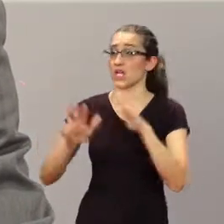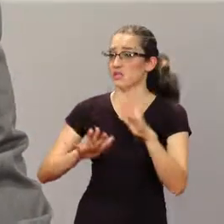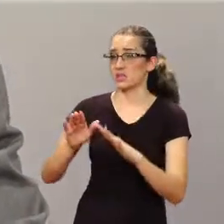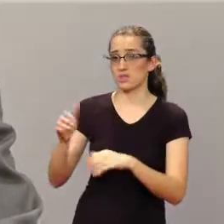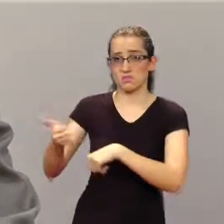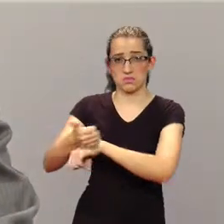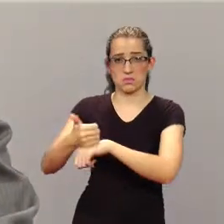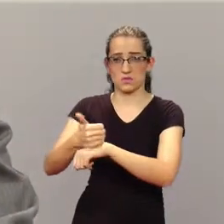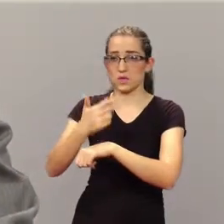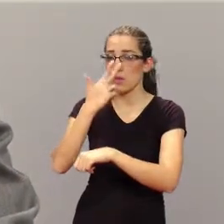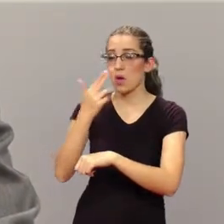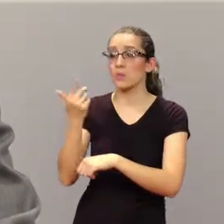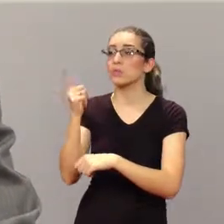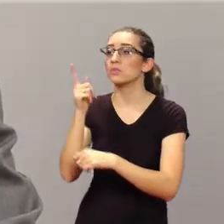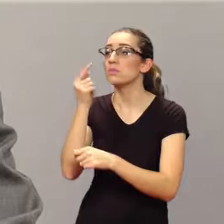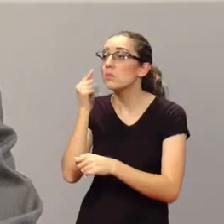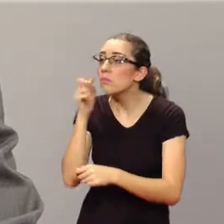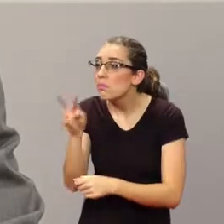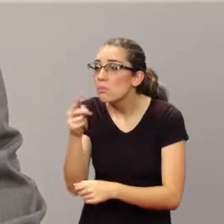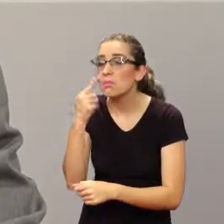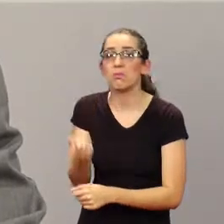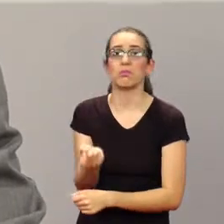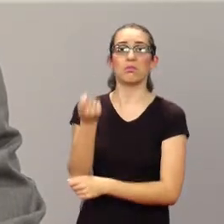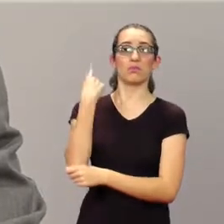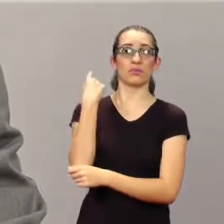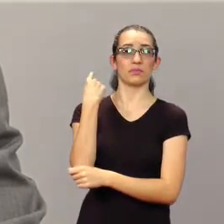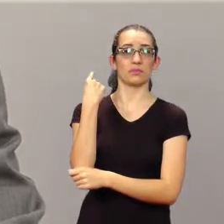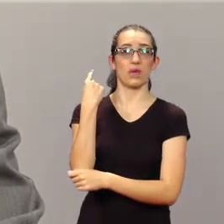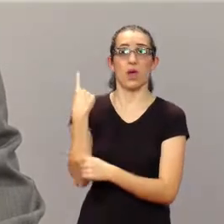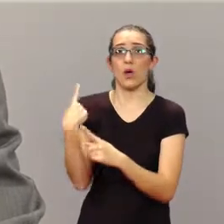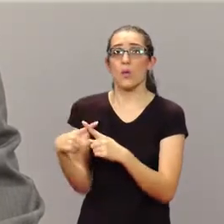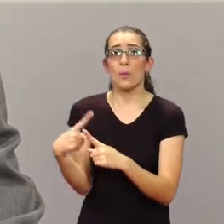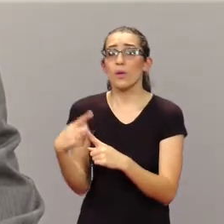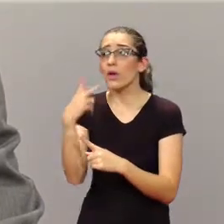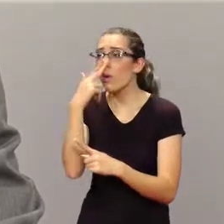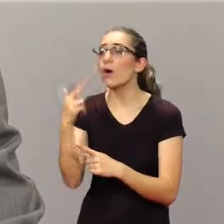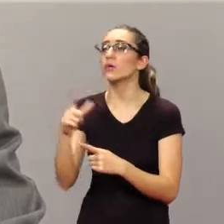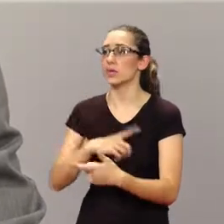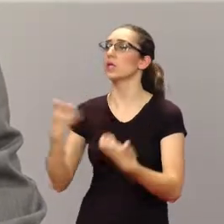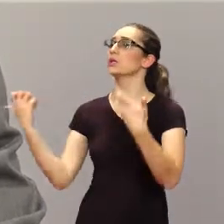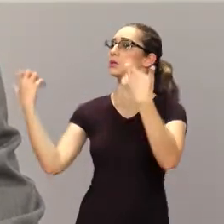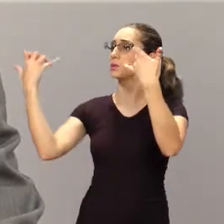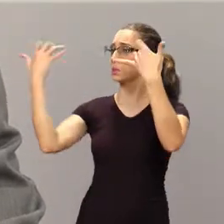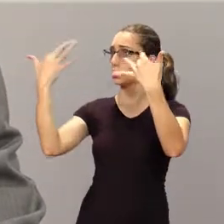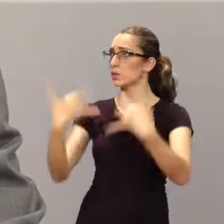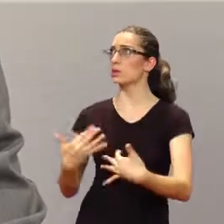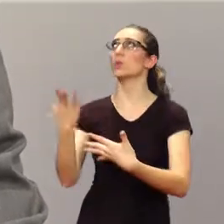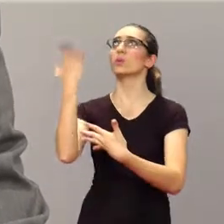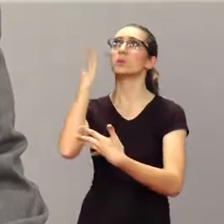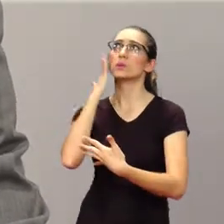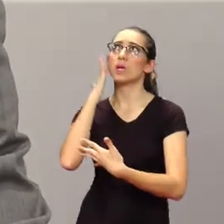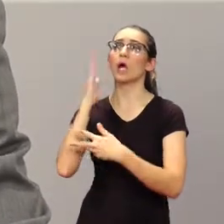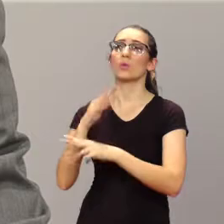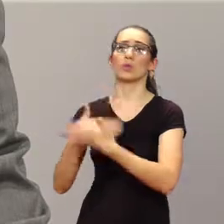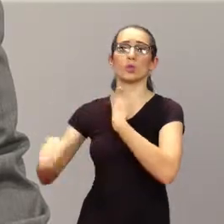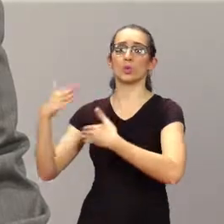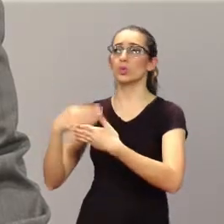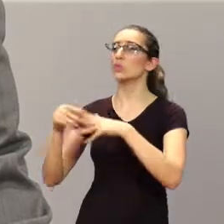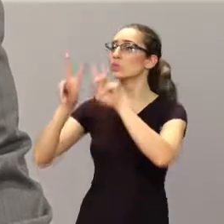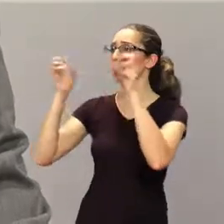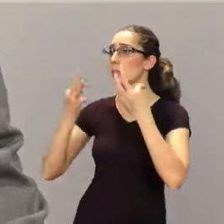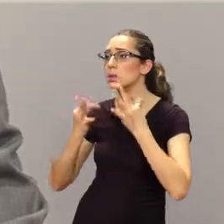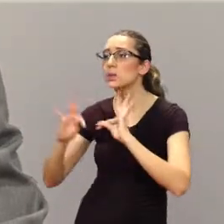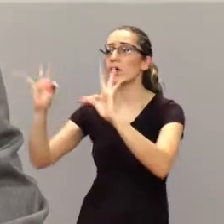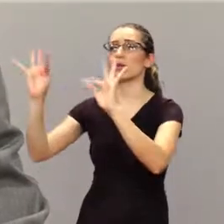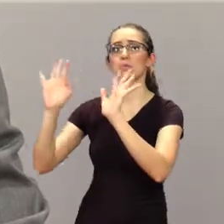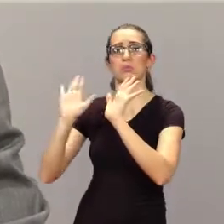vezes não leva em consideração, porque ele tem as explicações técnicas odontológicas para reabilitar um dente.